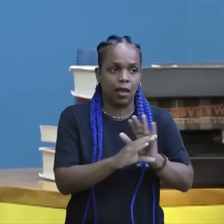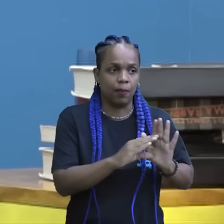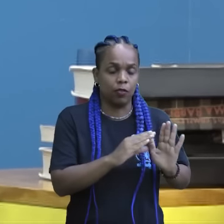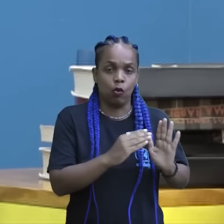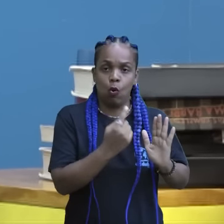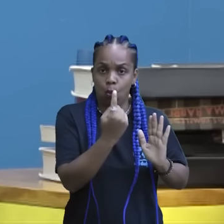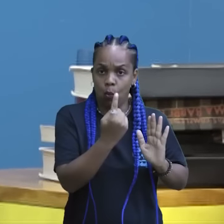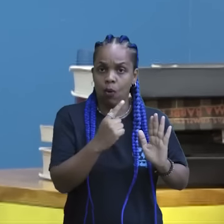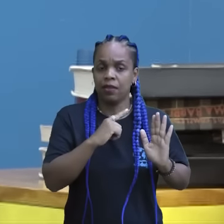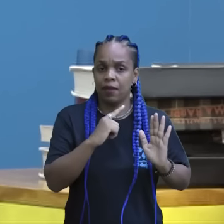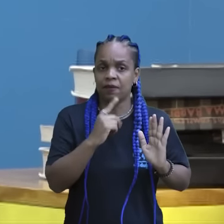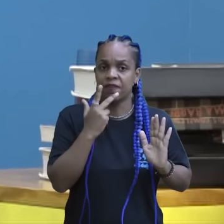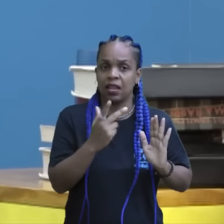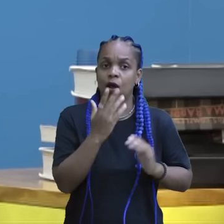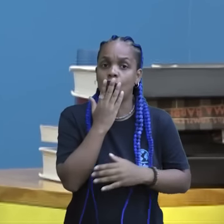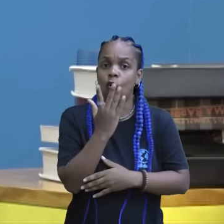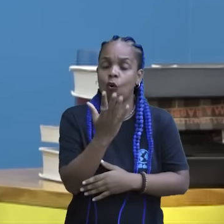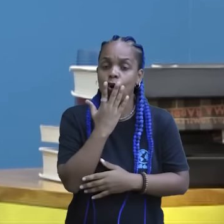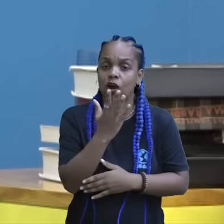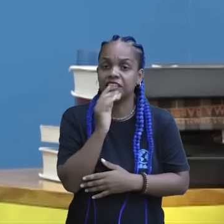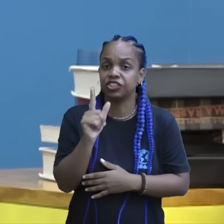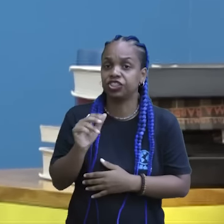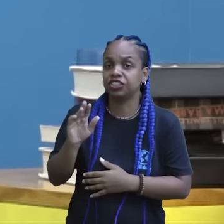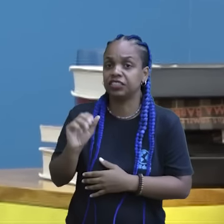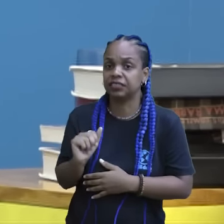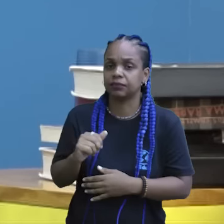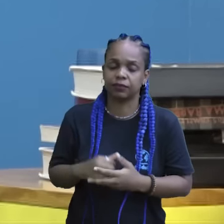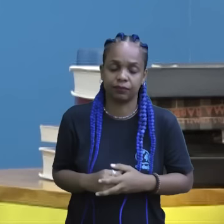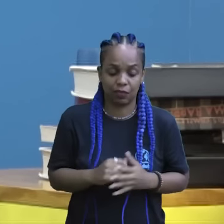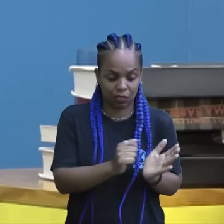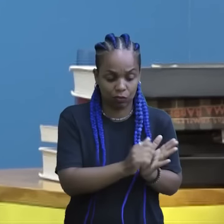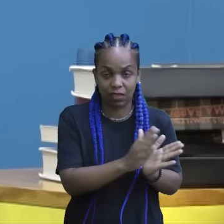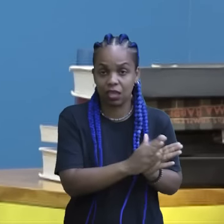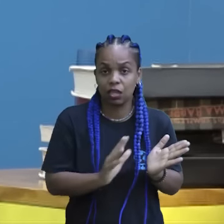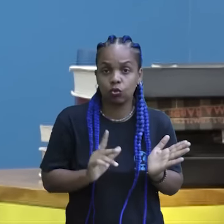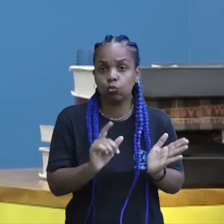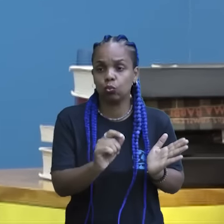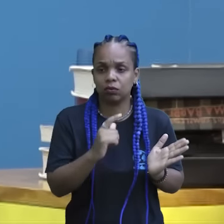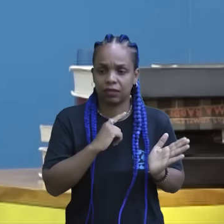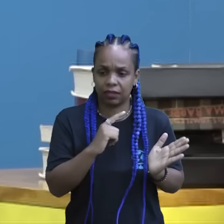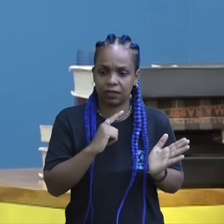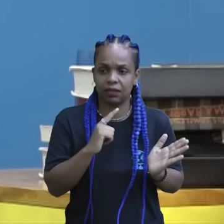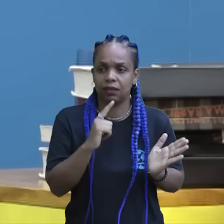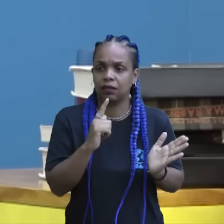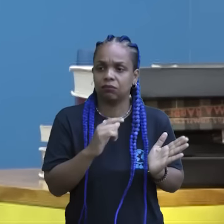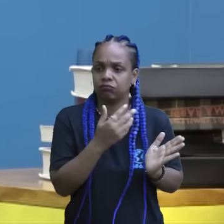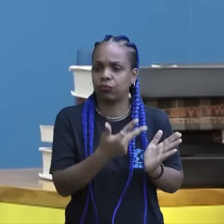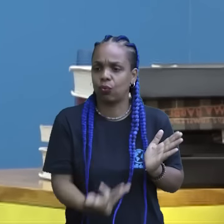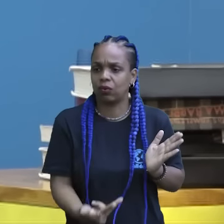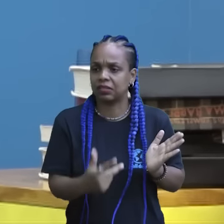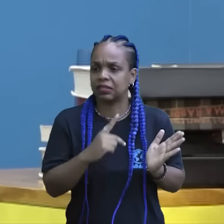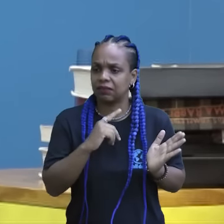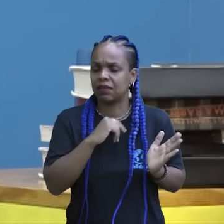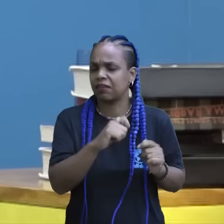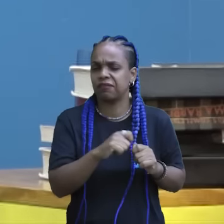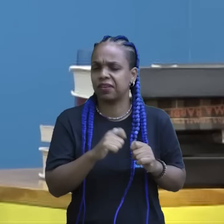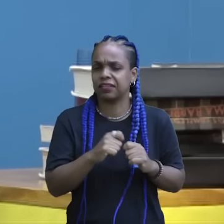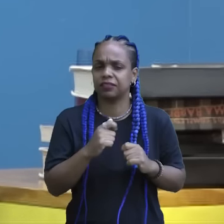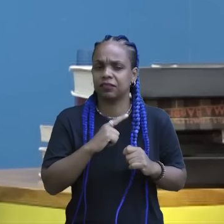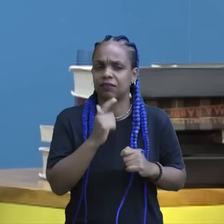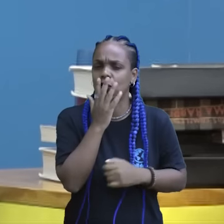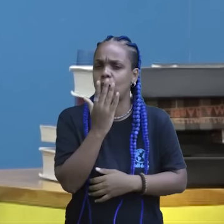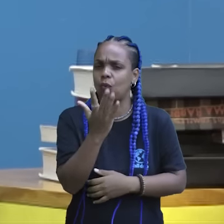todas as maneiras como Lima Barreto descreve a cor. Ele mesmo dizia que ele era cor de azeitona escura. Mas ele